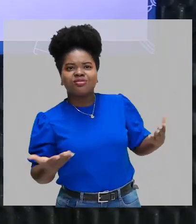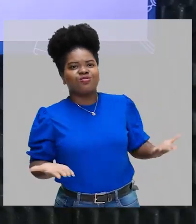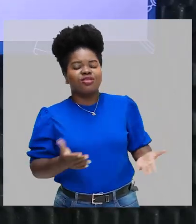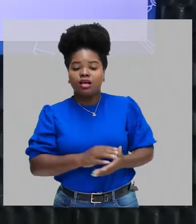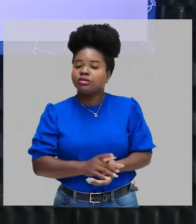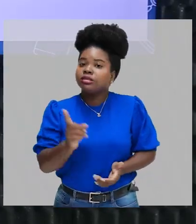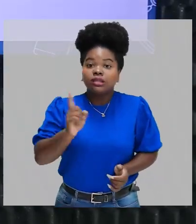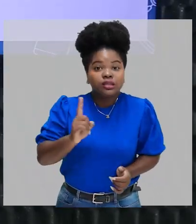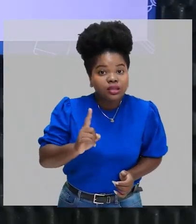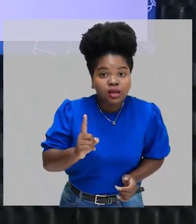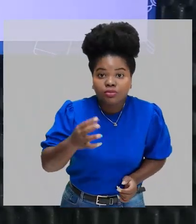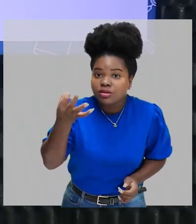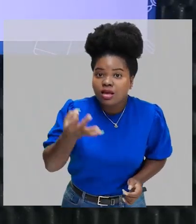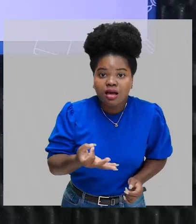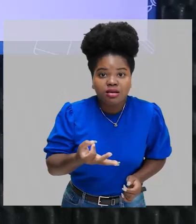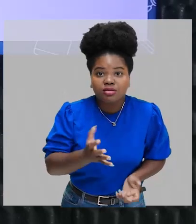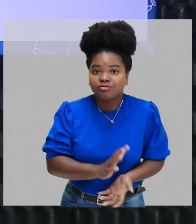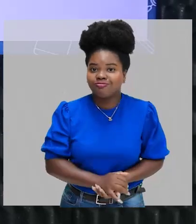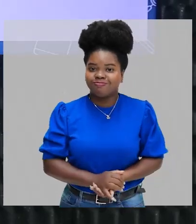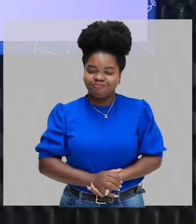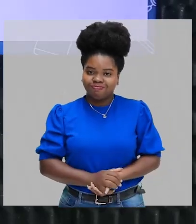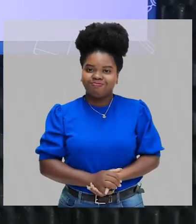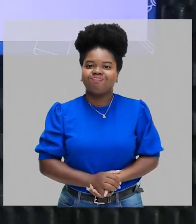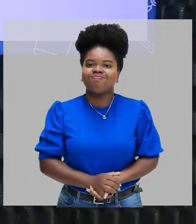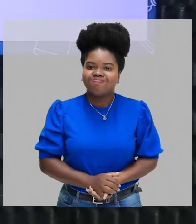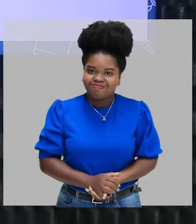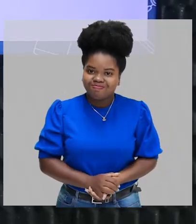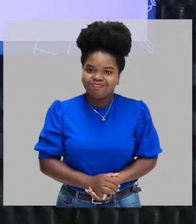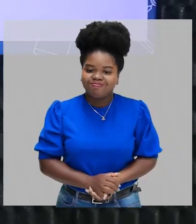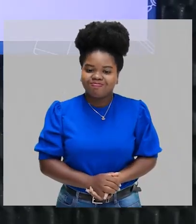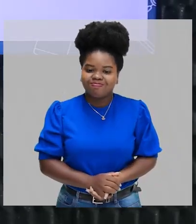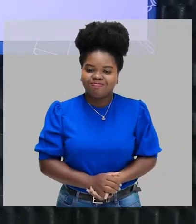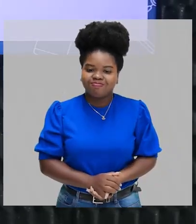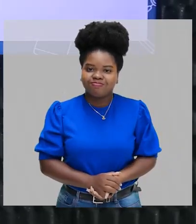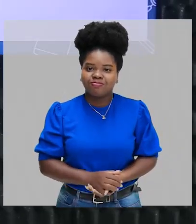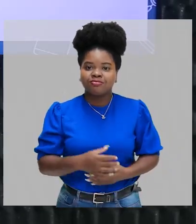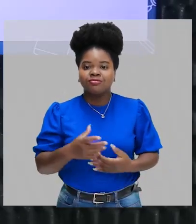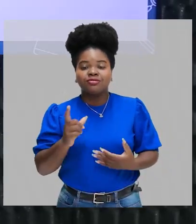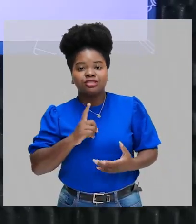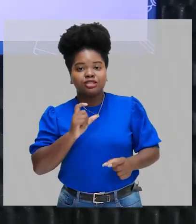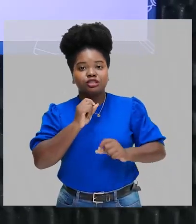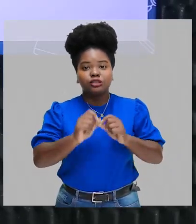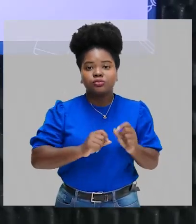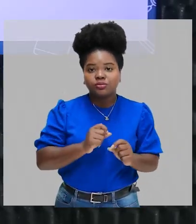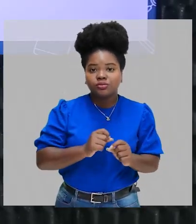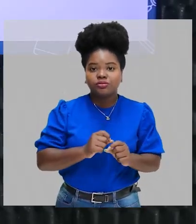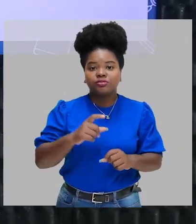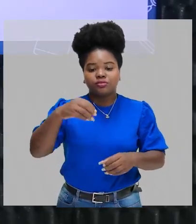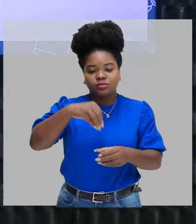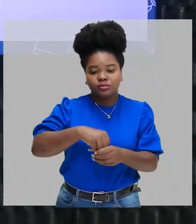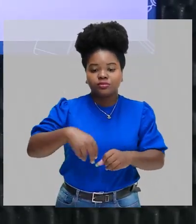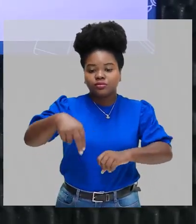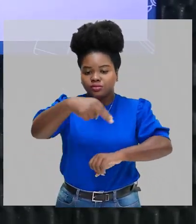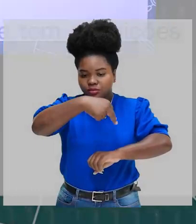os diferentes segmentos dentro de um mesmo país, de uma mesma nação.